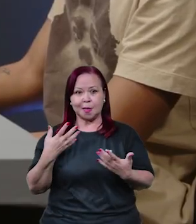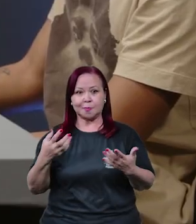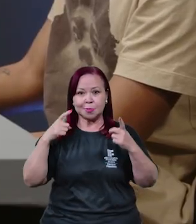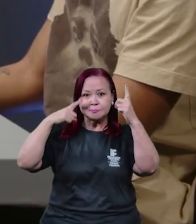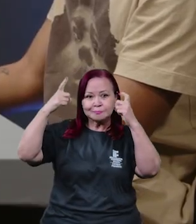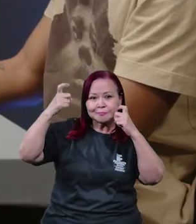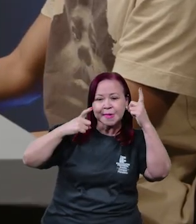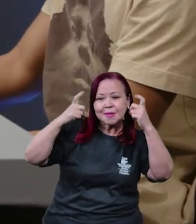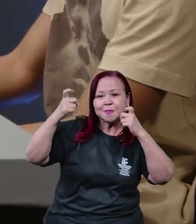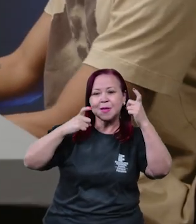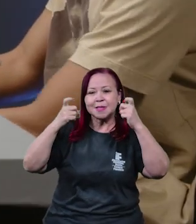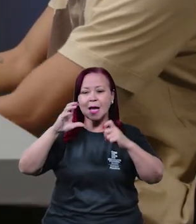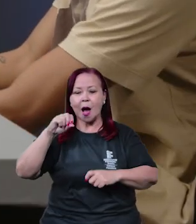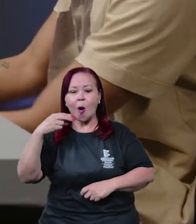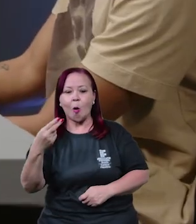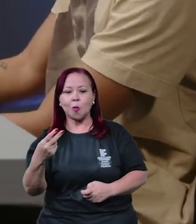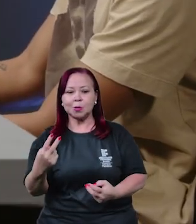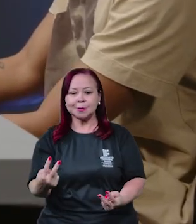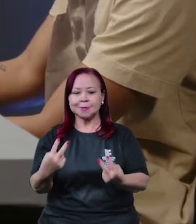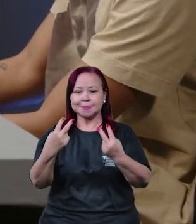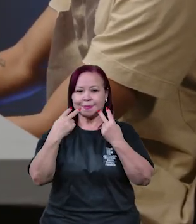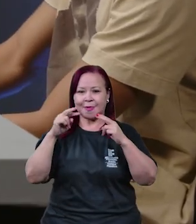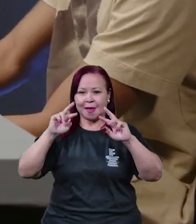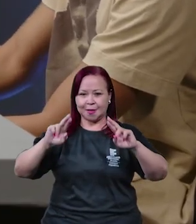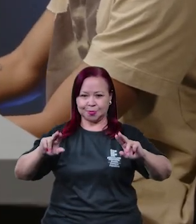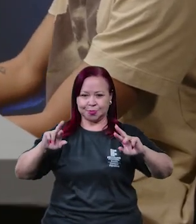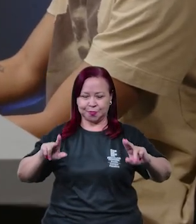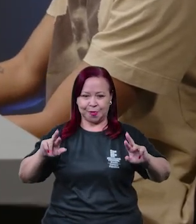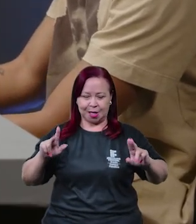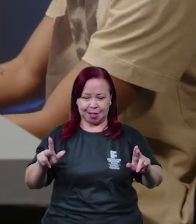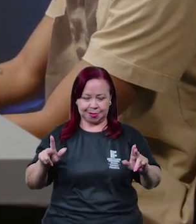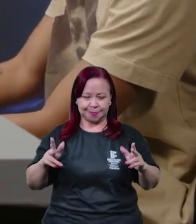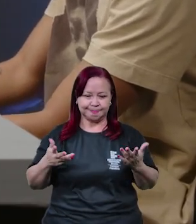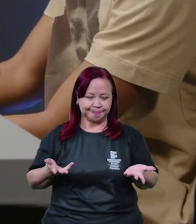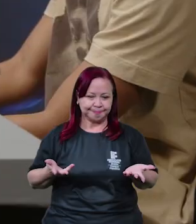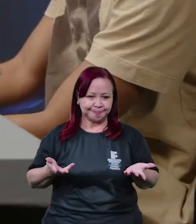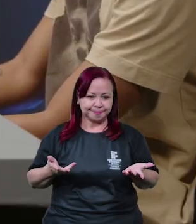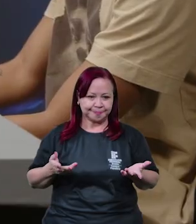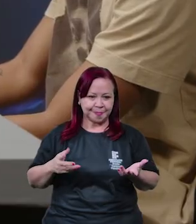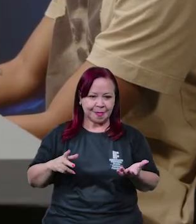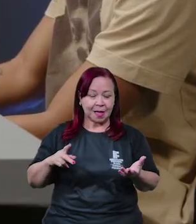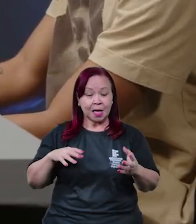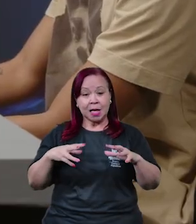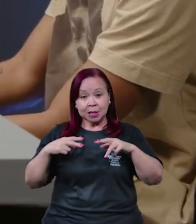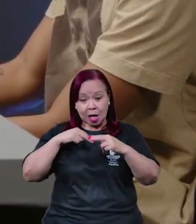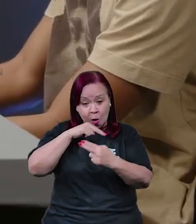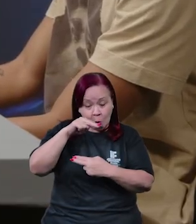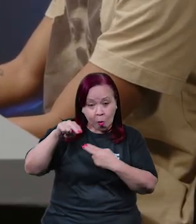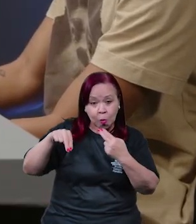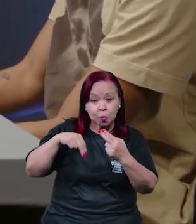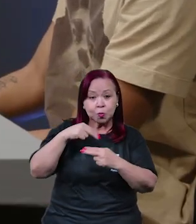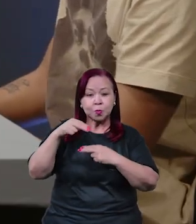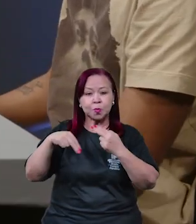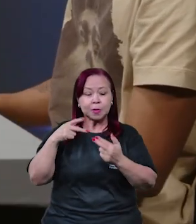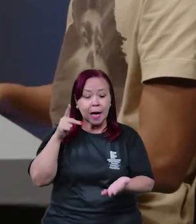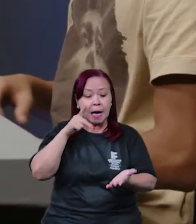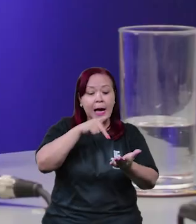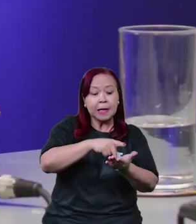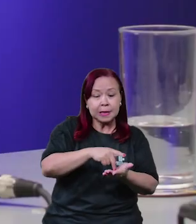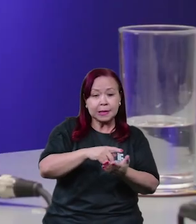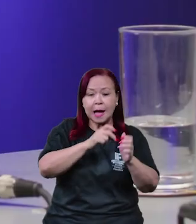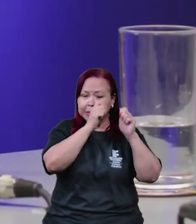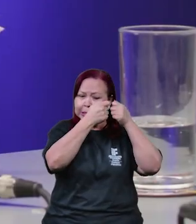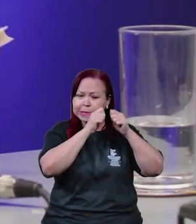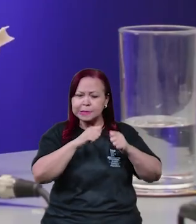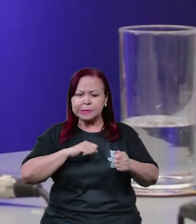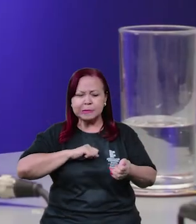expressar ou de se ver diferente, sabe? E no universo das tranças a gente tem tantas variedades que eu acho